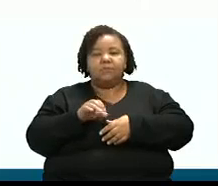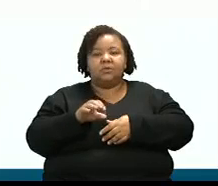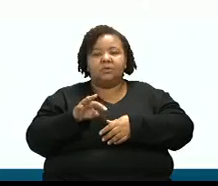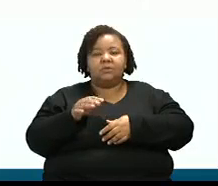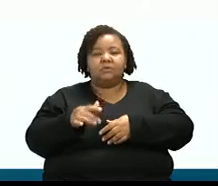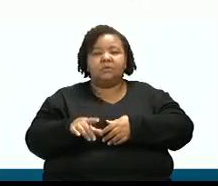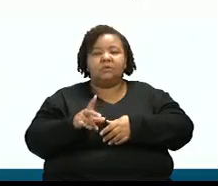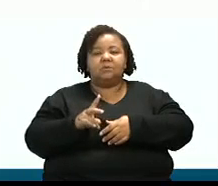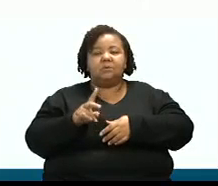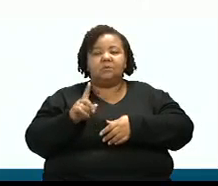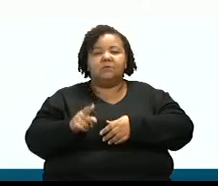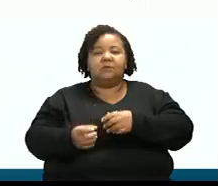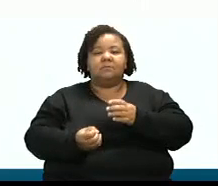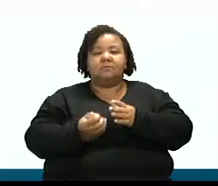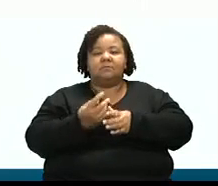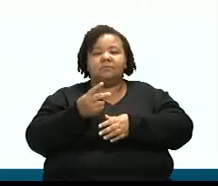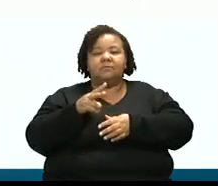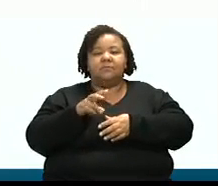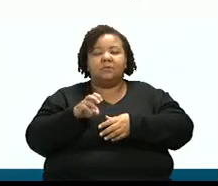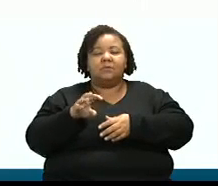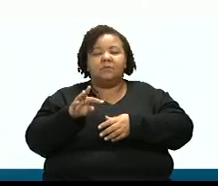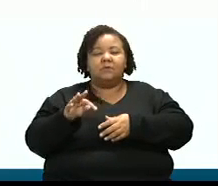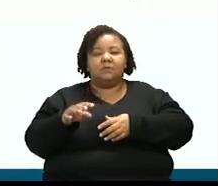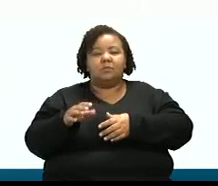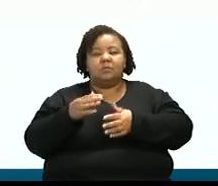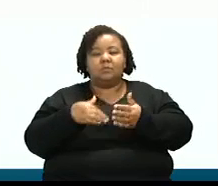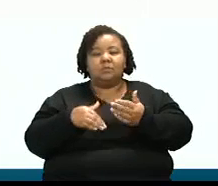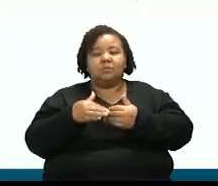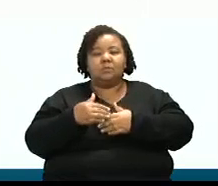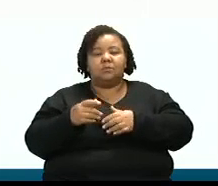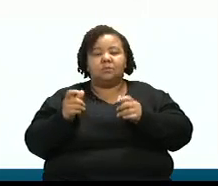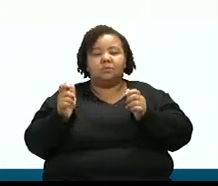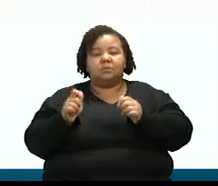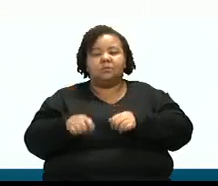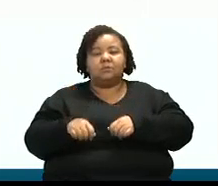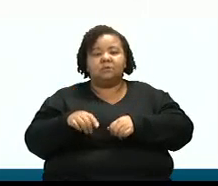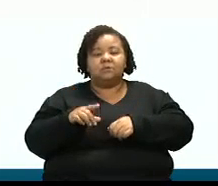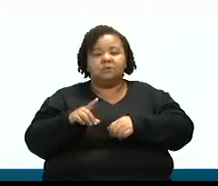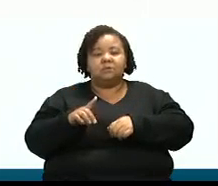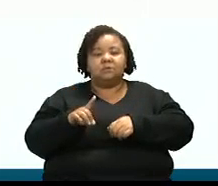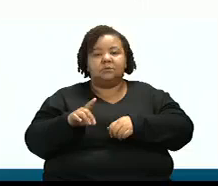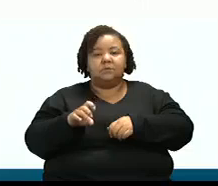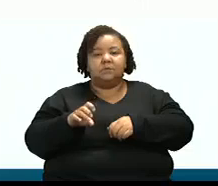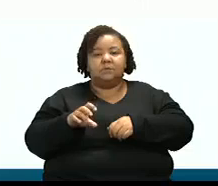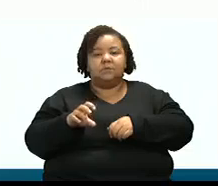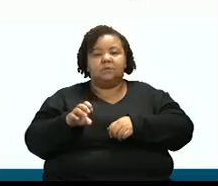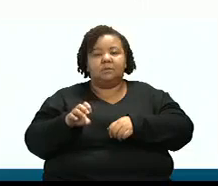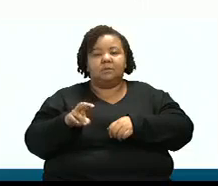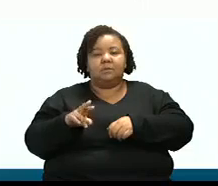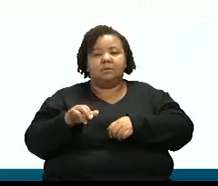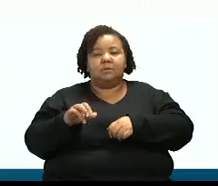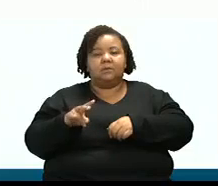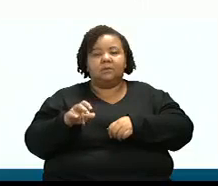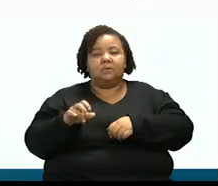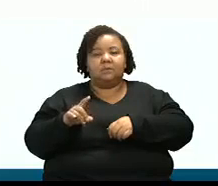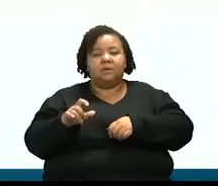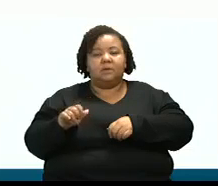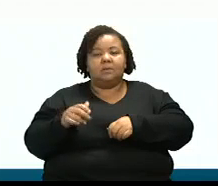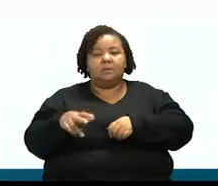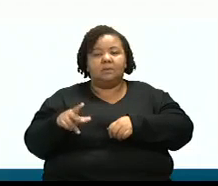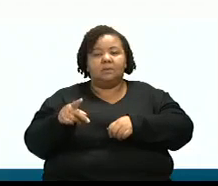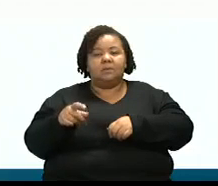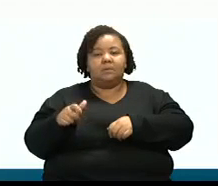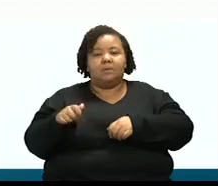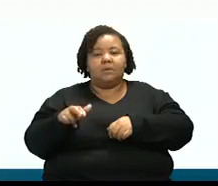vai gerar um vetor e ele vai envolver todas as possíveis derivadas parciais que nós tivemos em relação às funções.